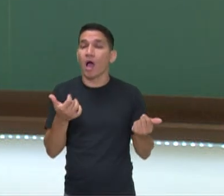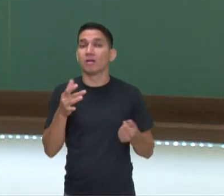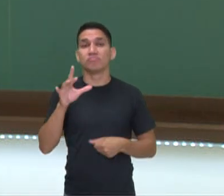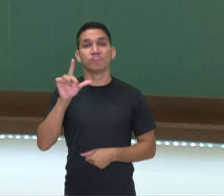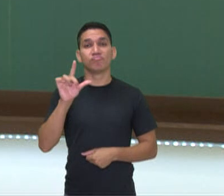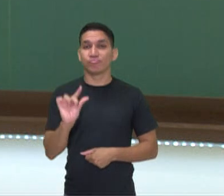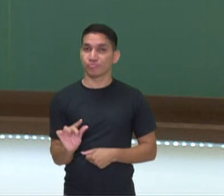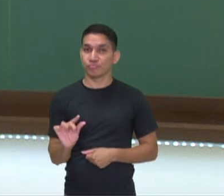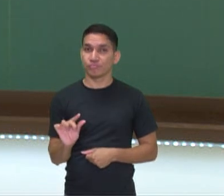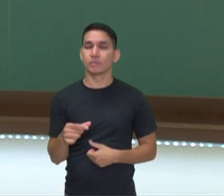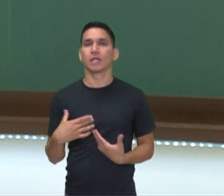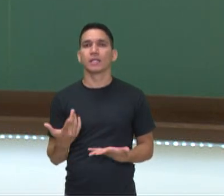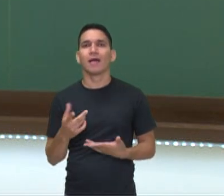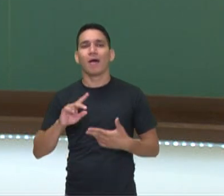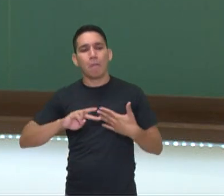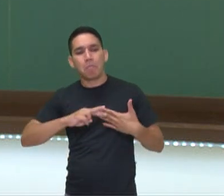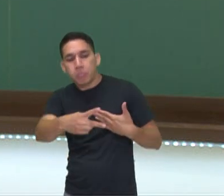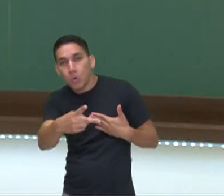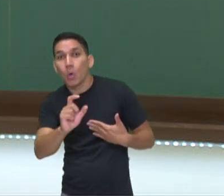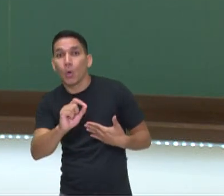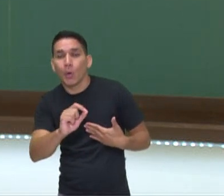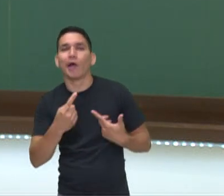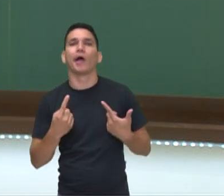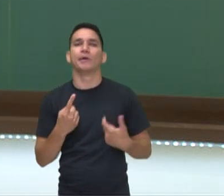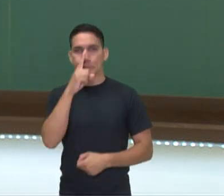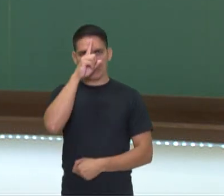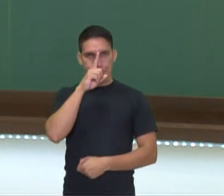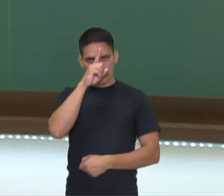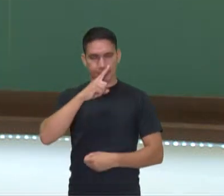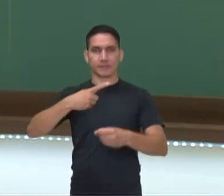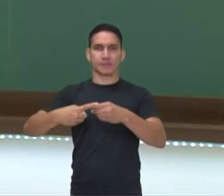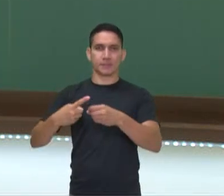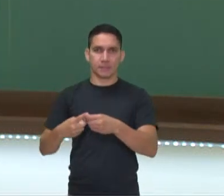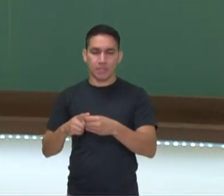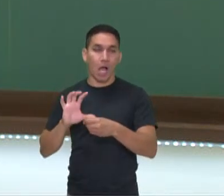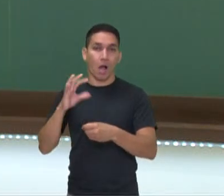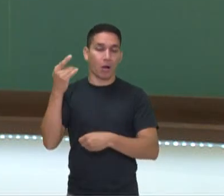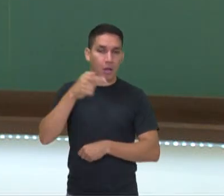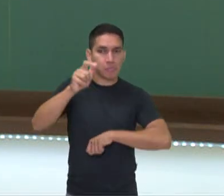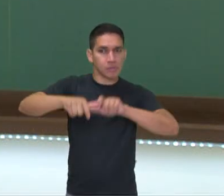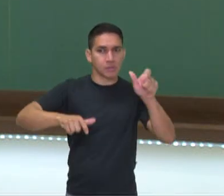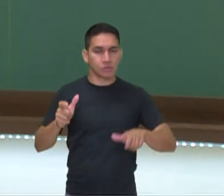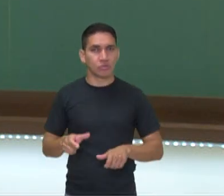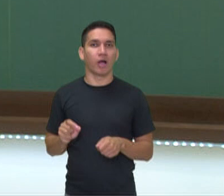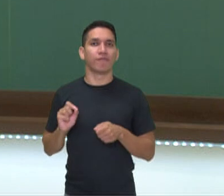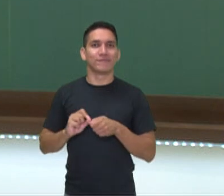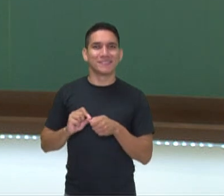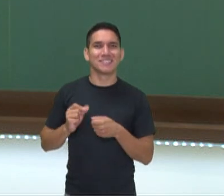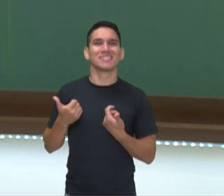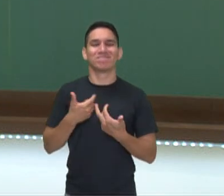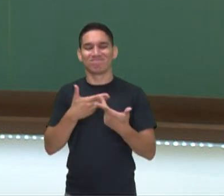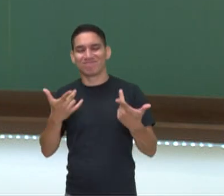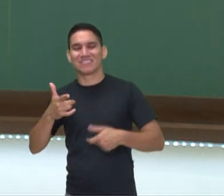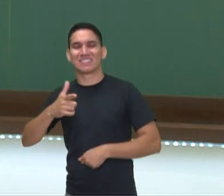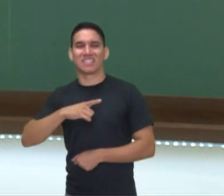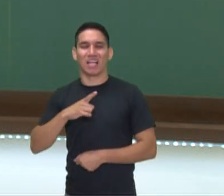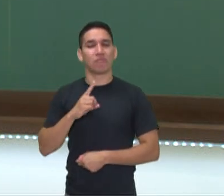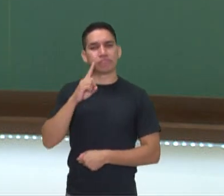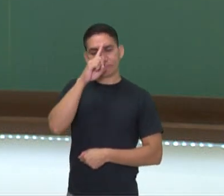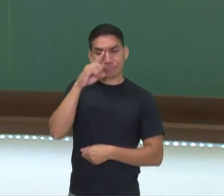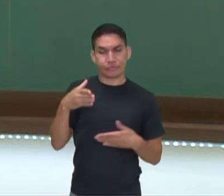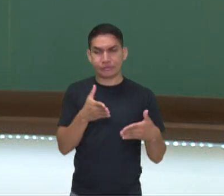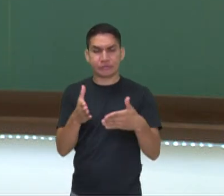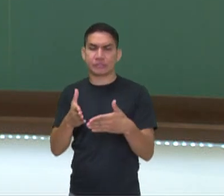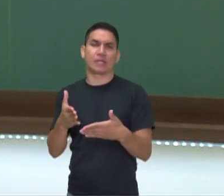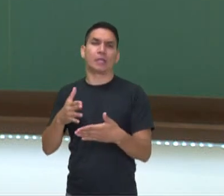são resultantes da violência, que fazem com que as pessoas acabem seguindo para a violência, para a